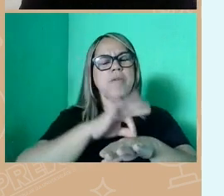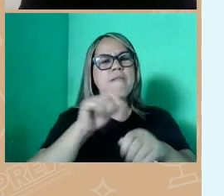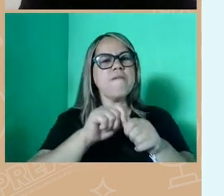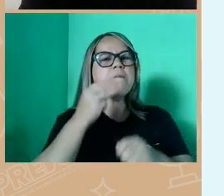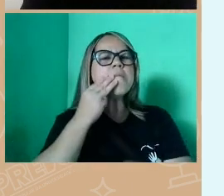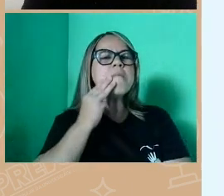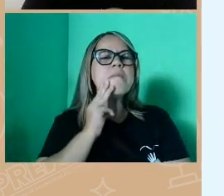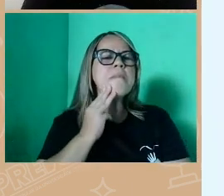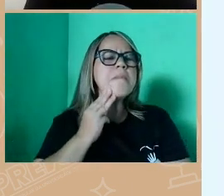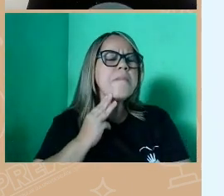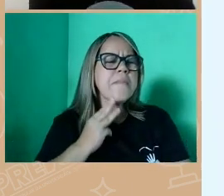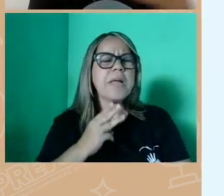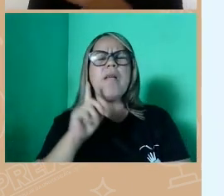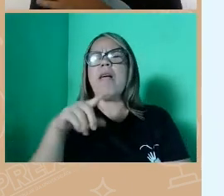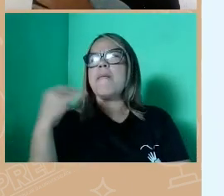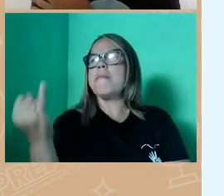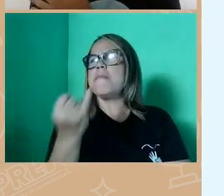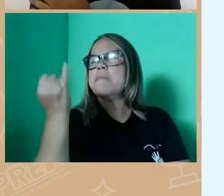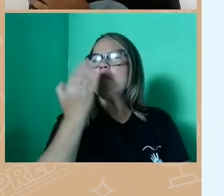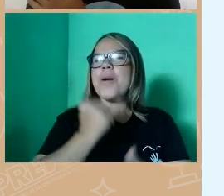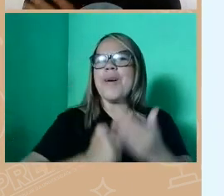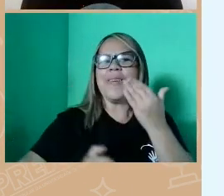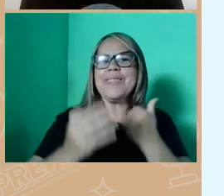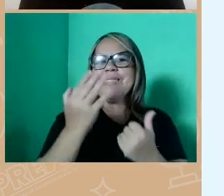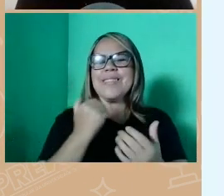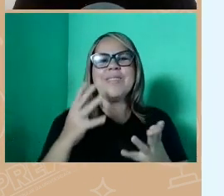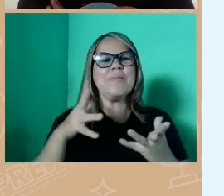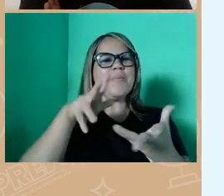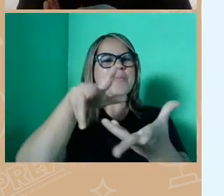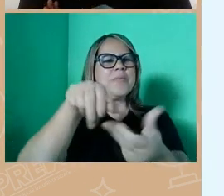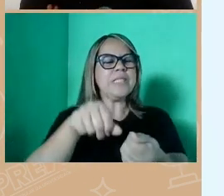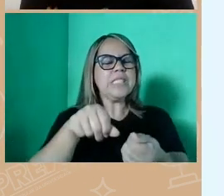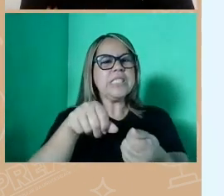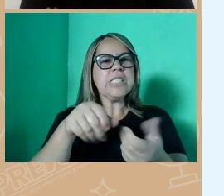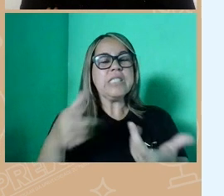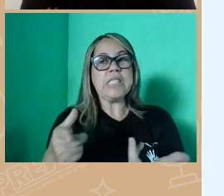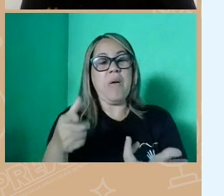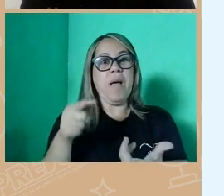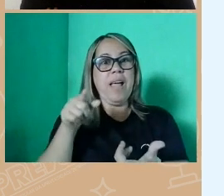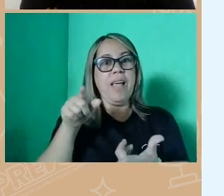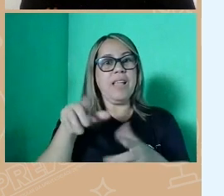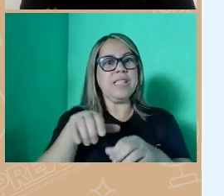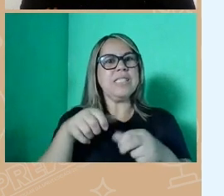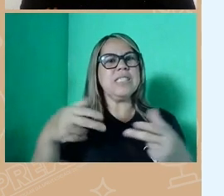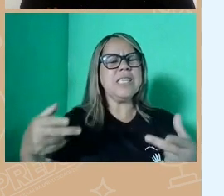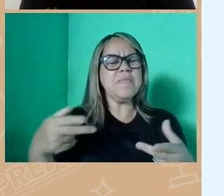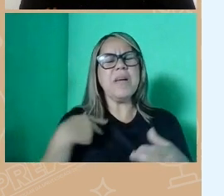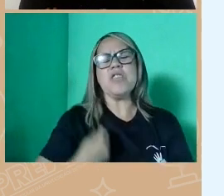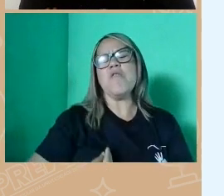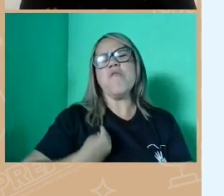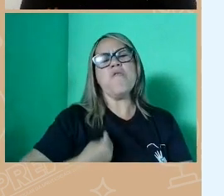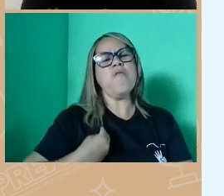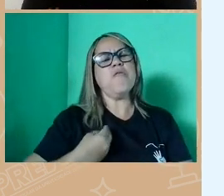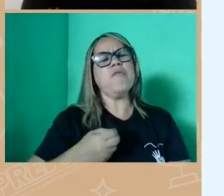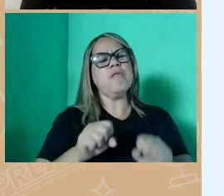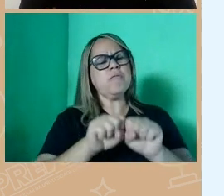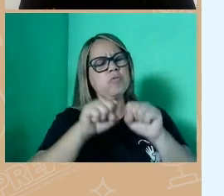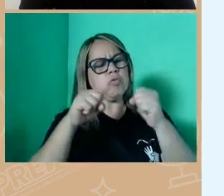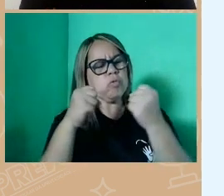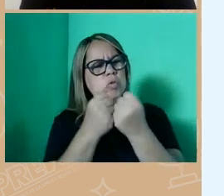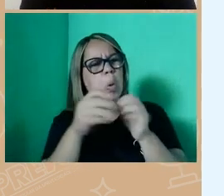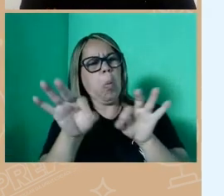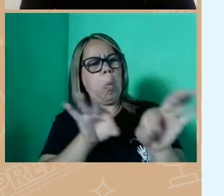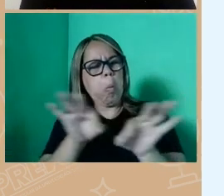um alimento muito importante para a humanidade. Esses animais invertebrados vivem em sociedades bem organizadas,